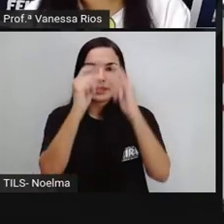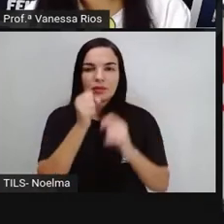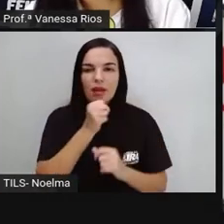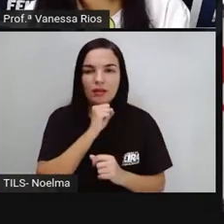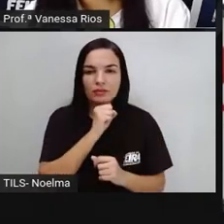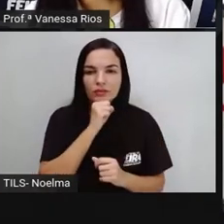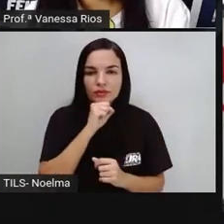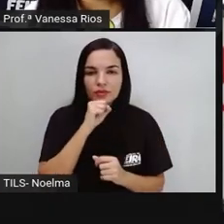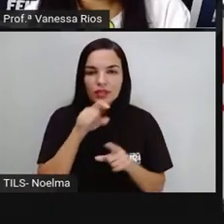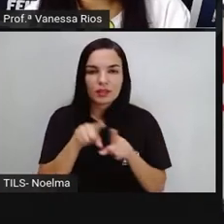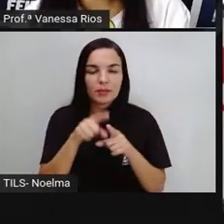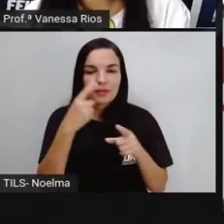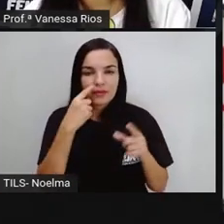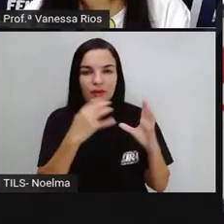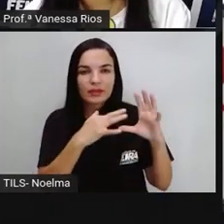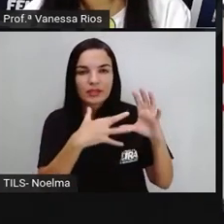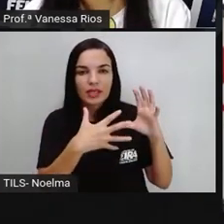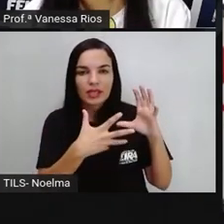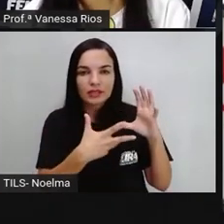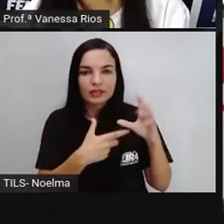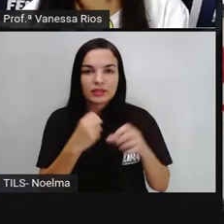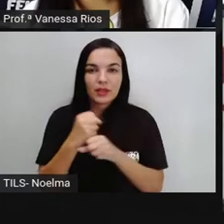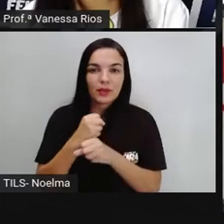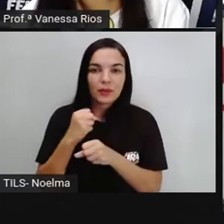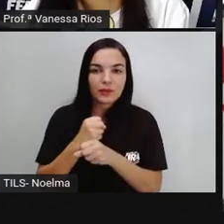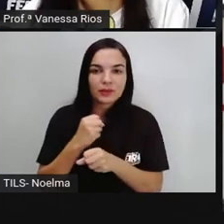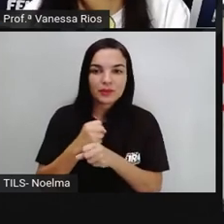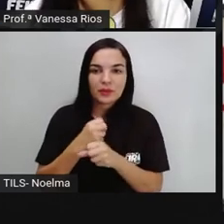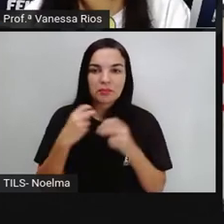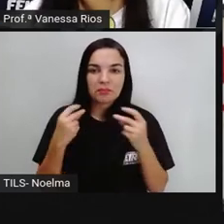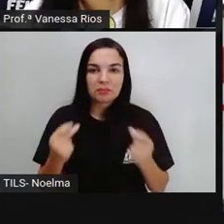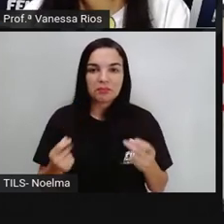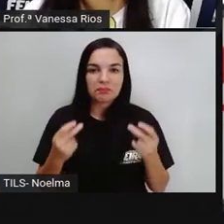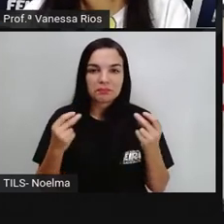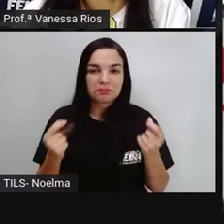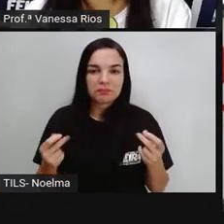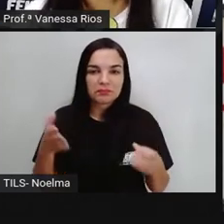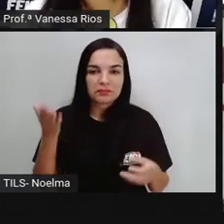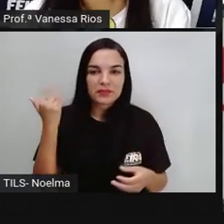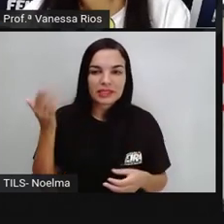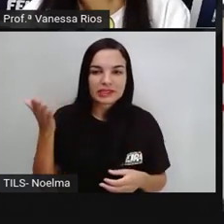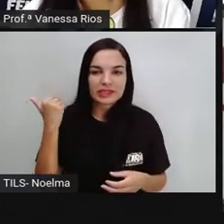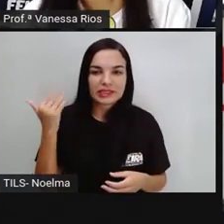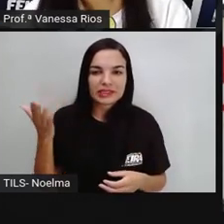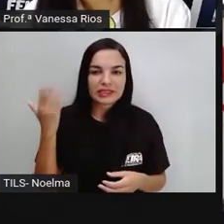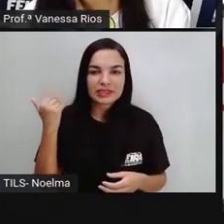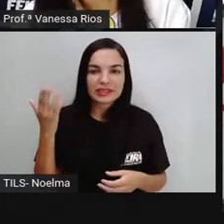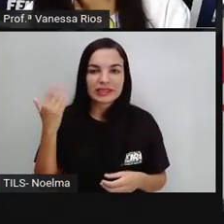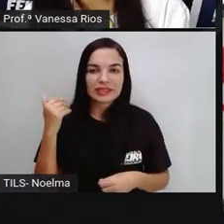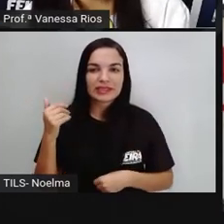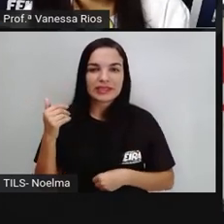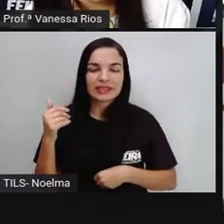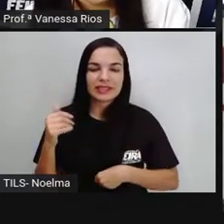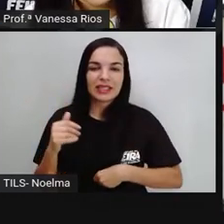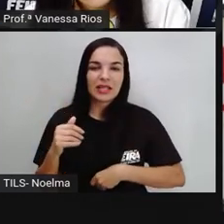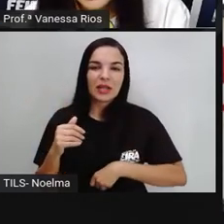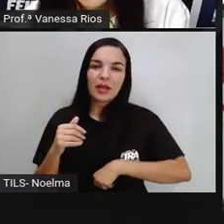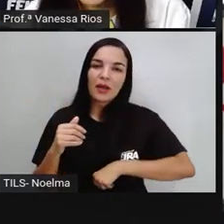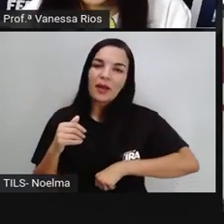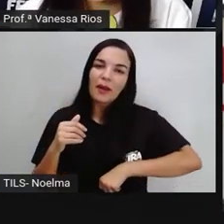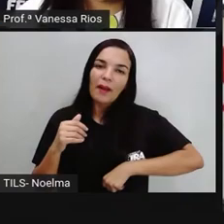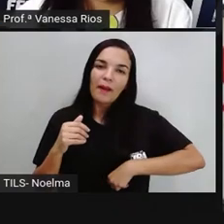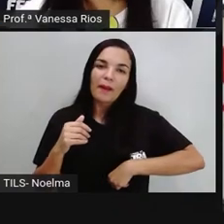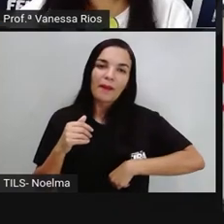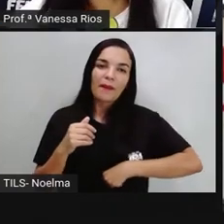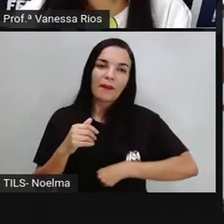pelas próprias características de construção, né? As características arquitetônicas, que é algo que foi construído há muitos